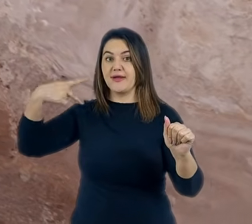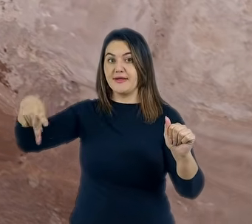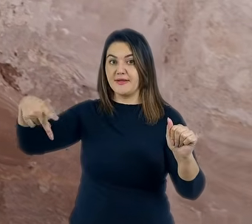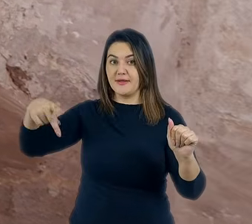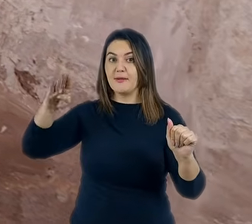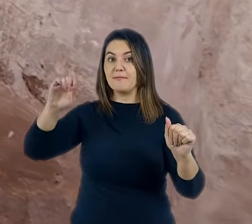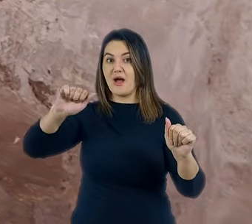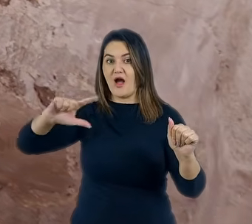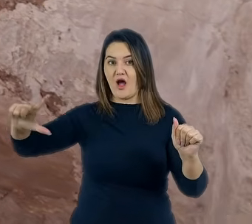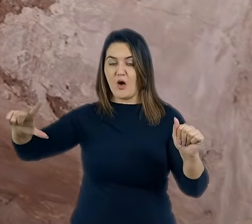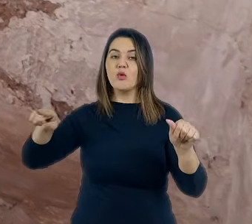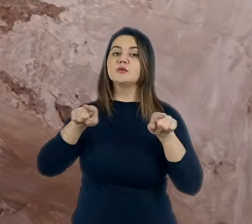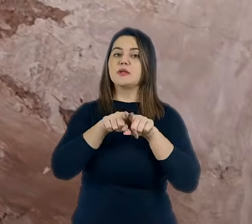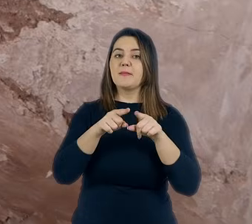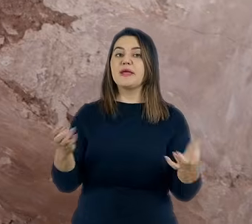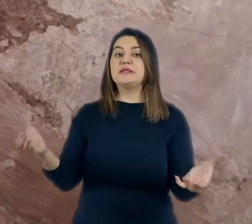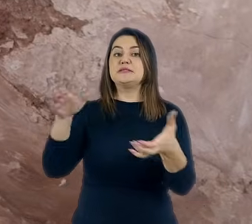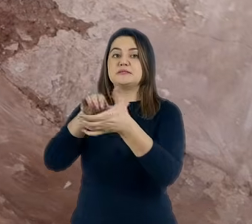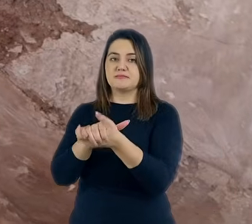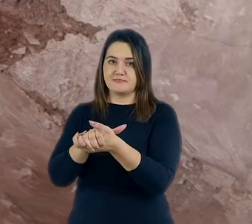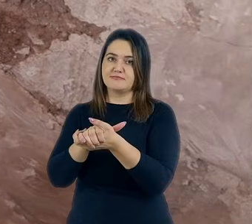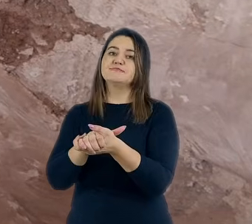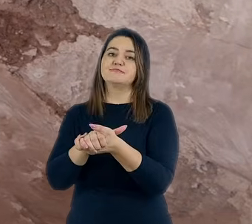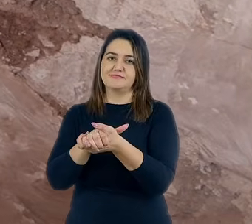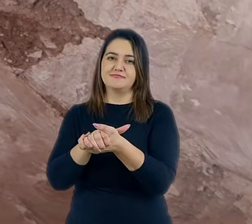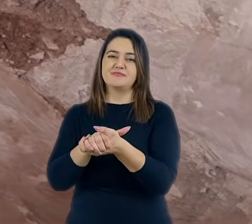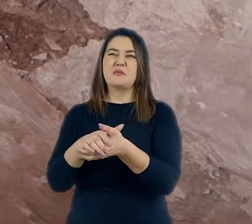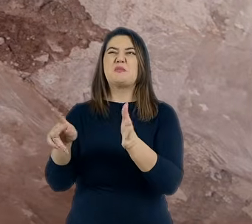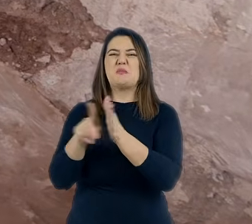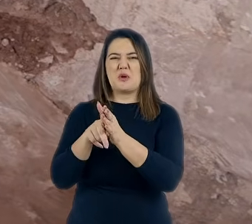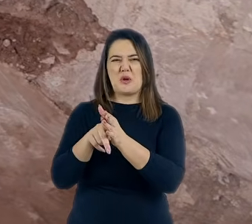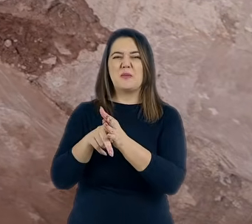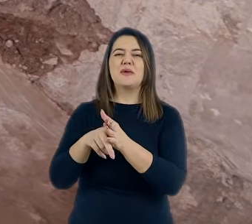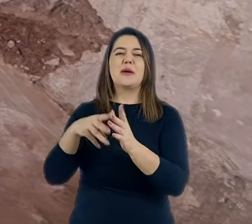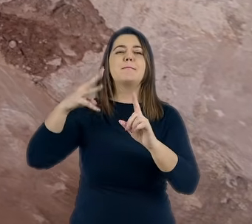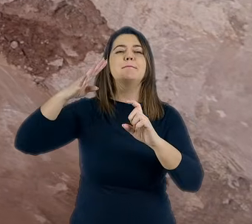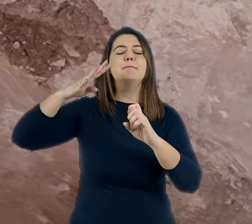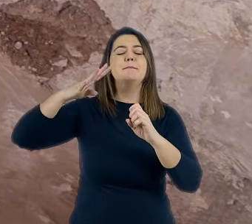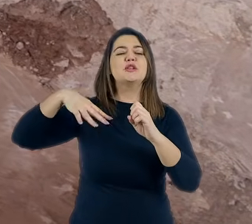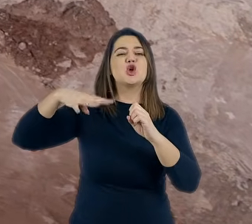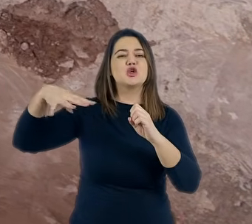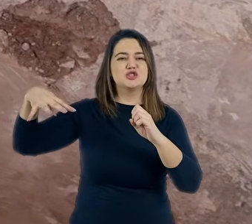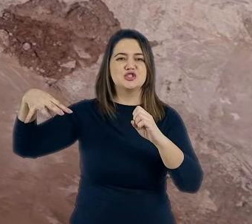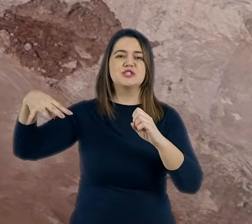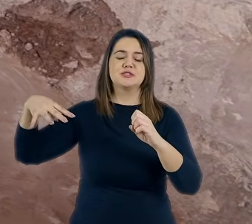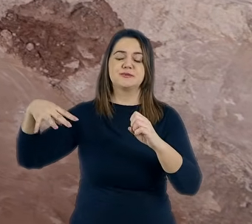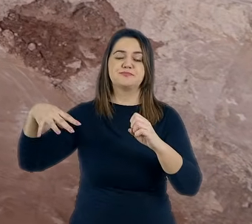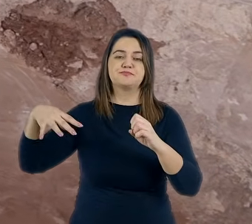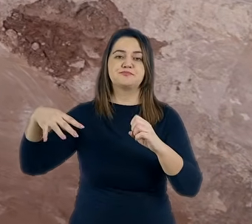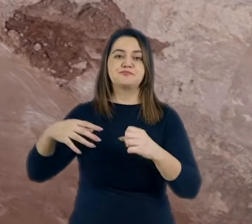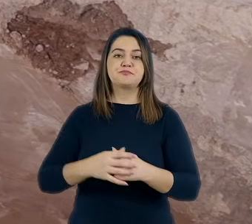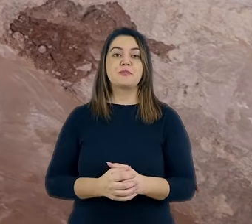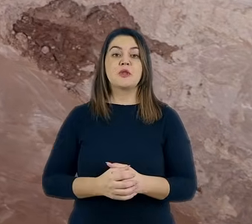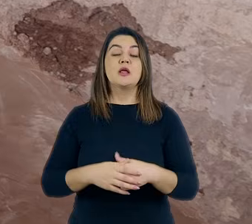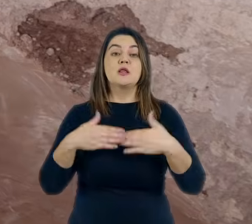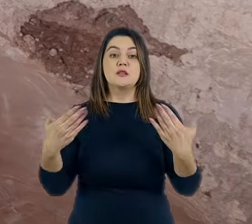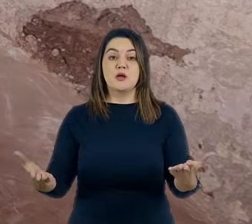tempo esposa de Baal, de acordo com a mitologia pagã, a mitologia, por exemplo, dos filisteus.